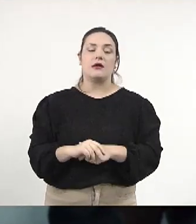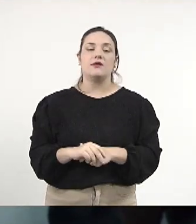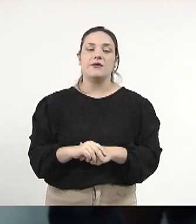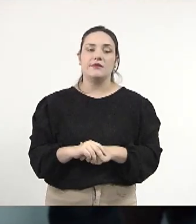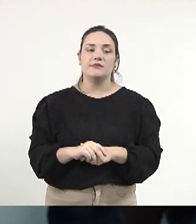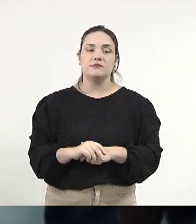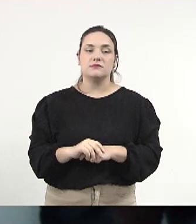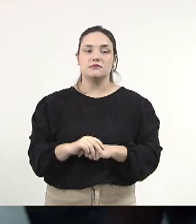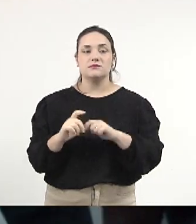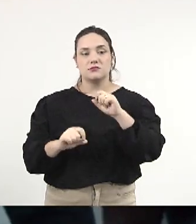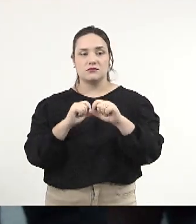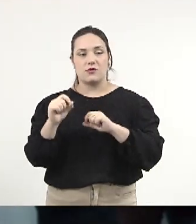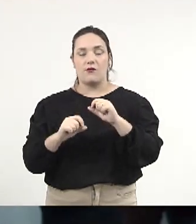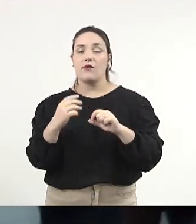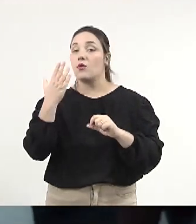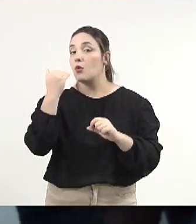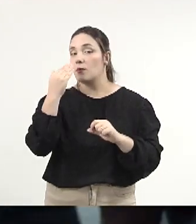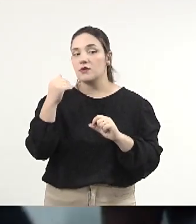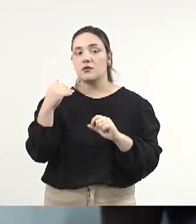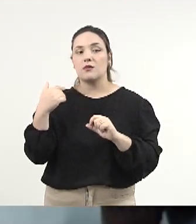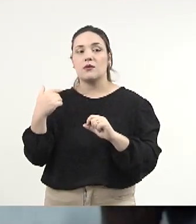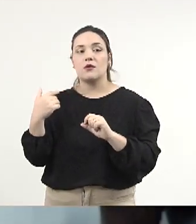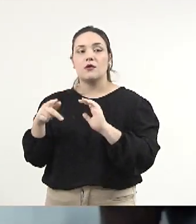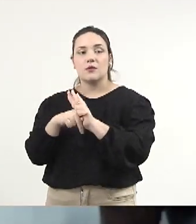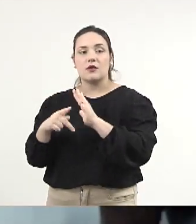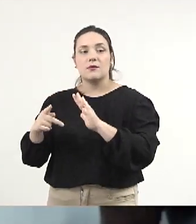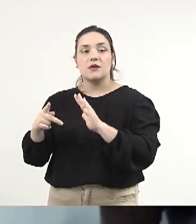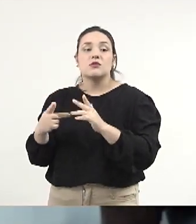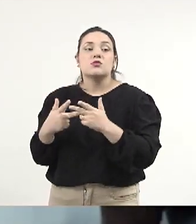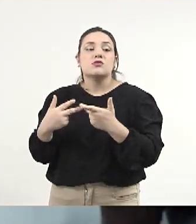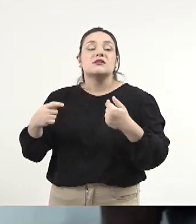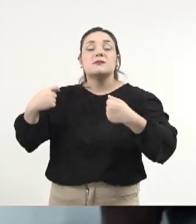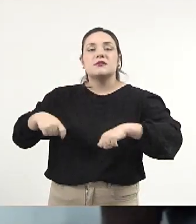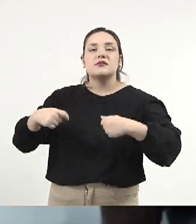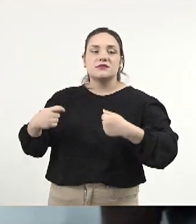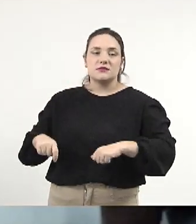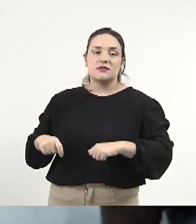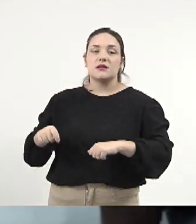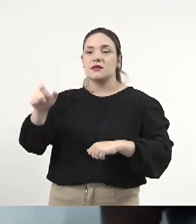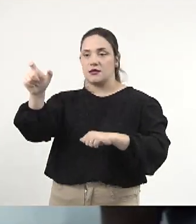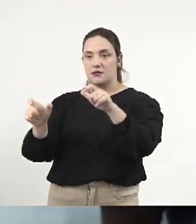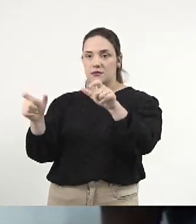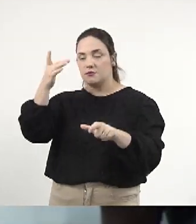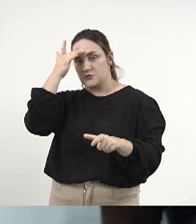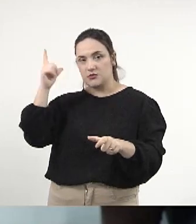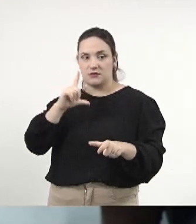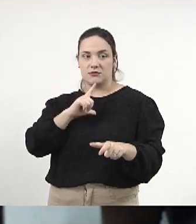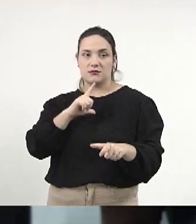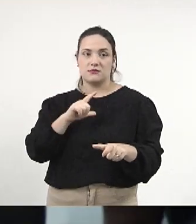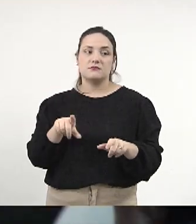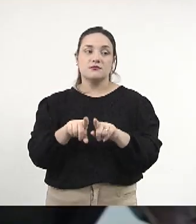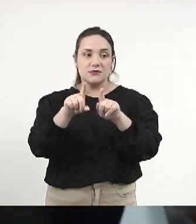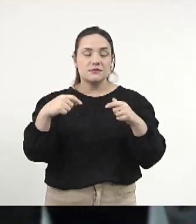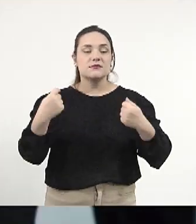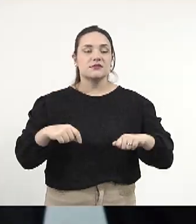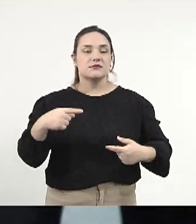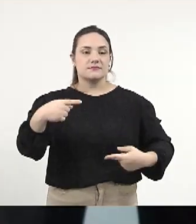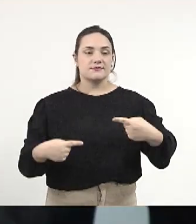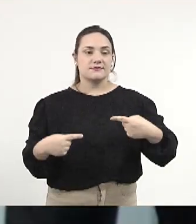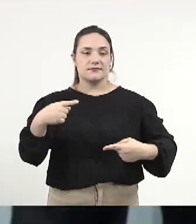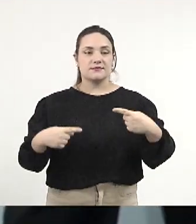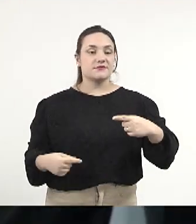que é alimentação necessária para o problema que essa pessoa tenha. Então, é preciso a gente realmente fazer um